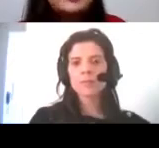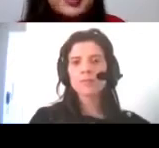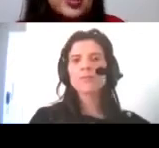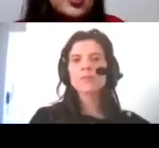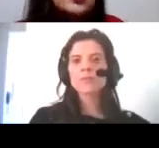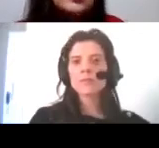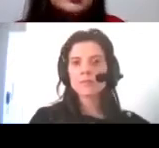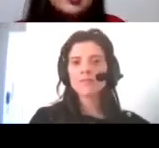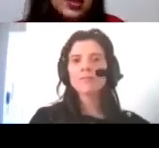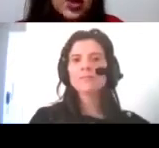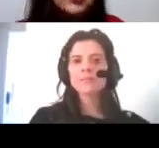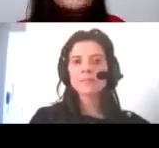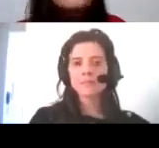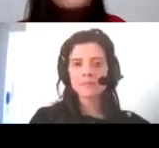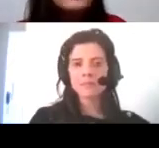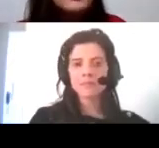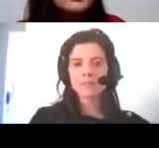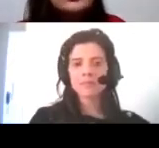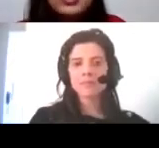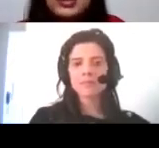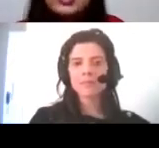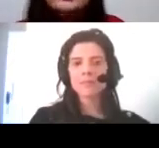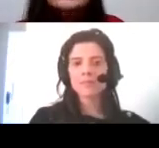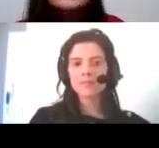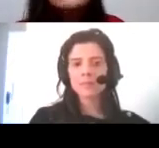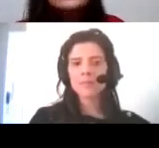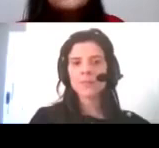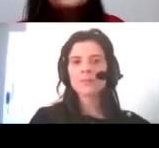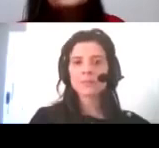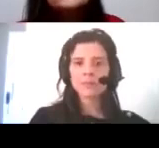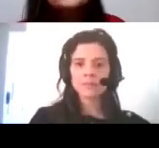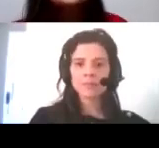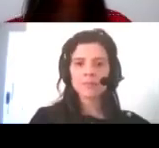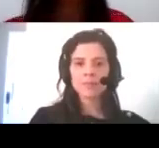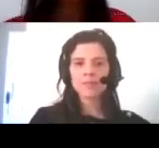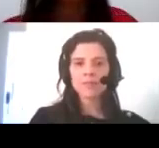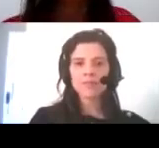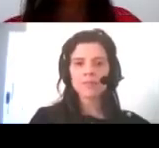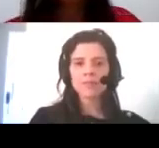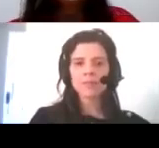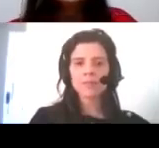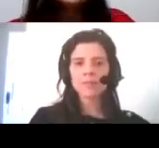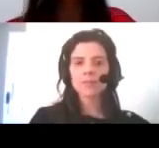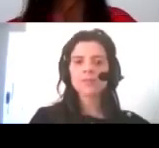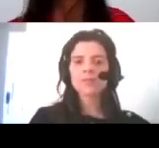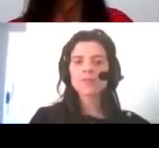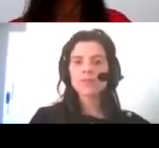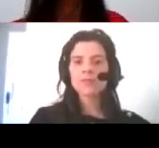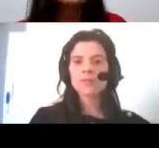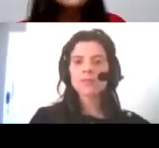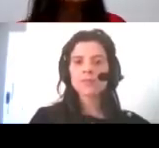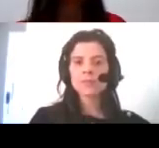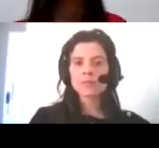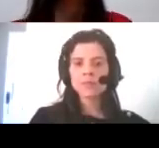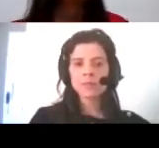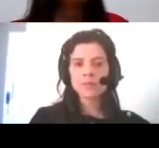do sucesso. Esse kit é muito bem falado aí, e eu acho importante para um gestor público, para um